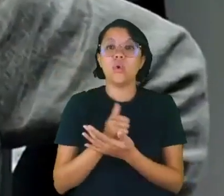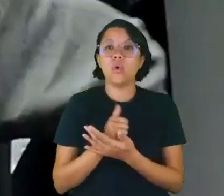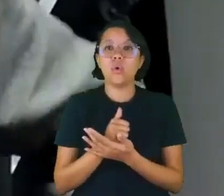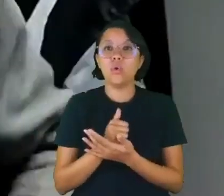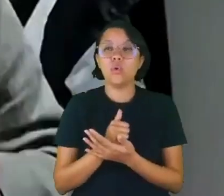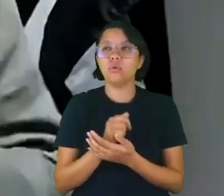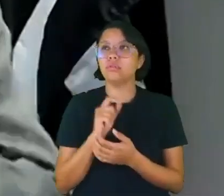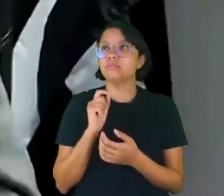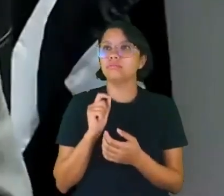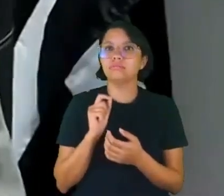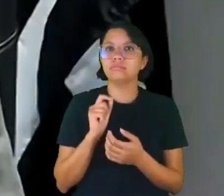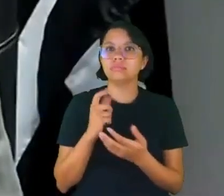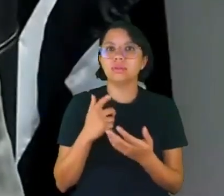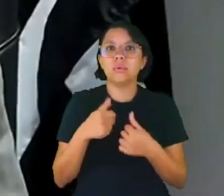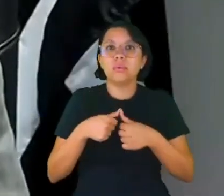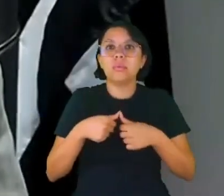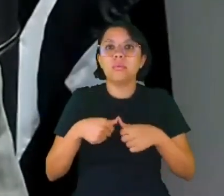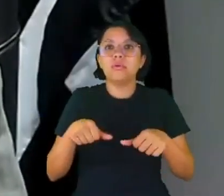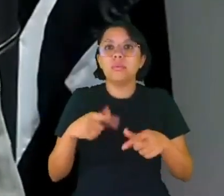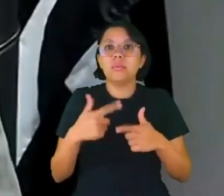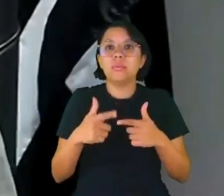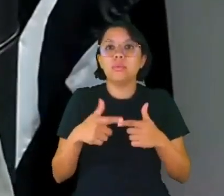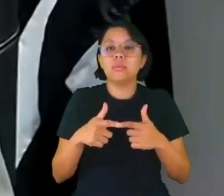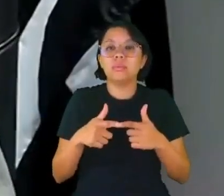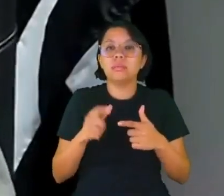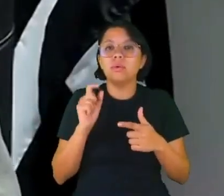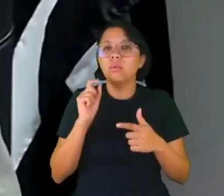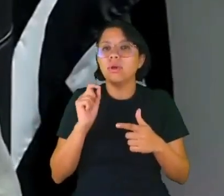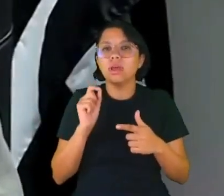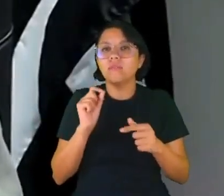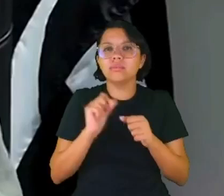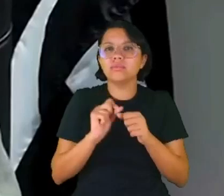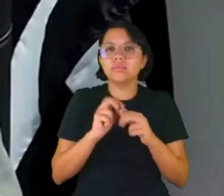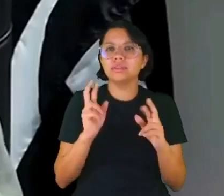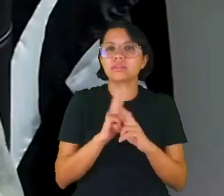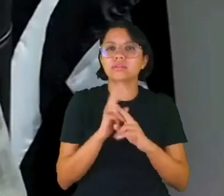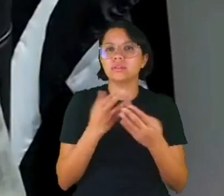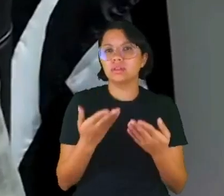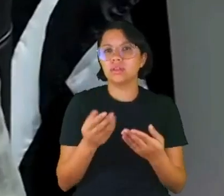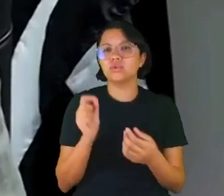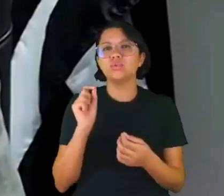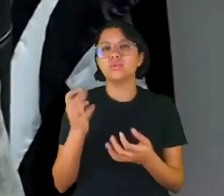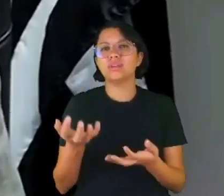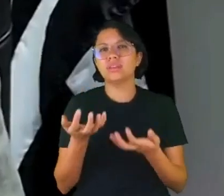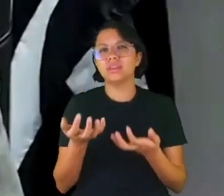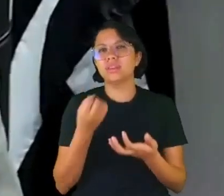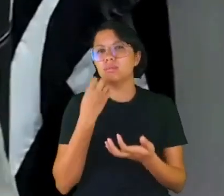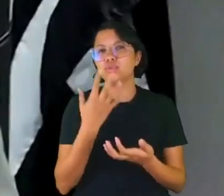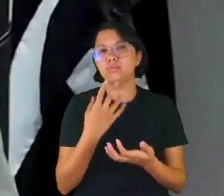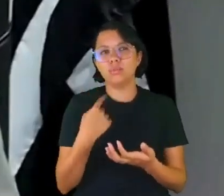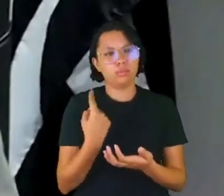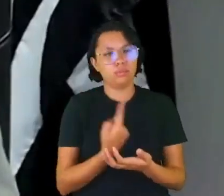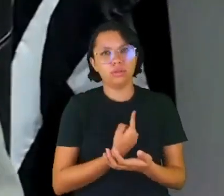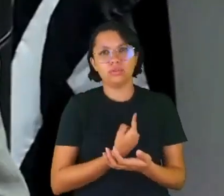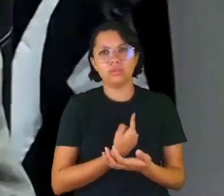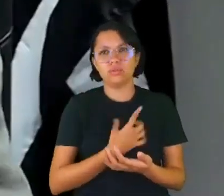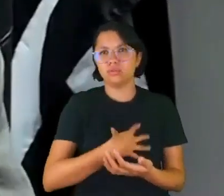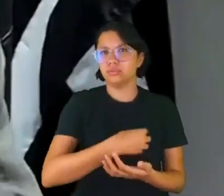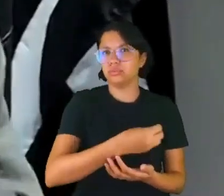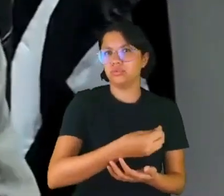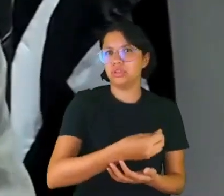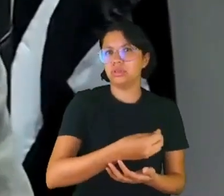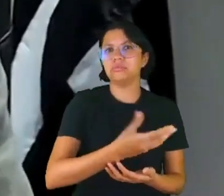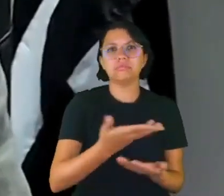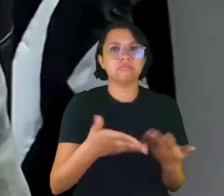fica é que regulação nós vamos fazer a esse respeito. O que nós queremos de bom para nós, para os nossos